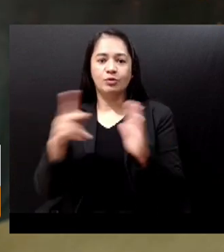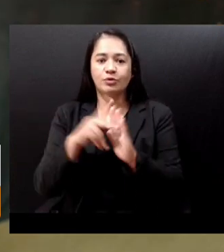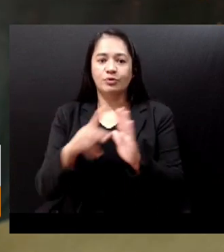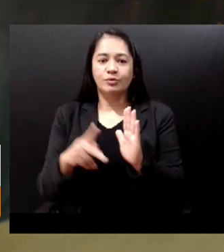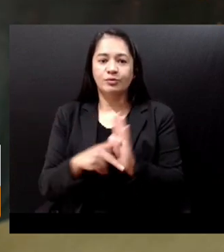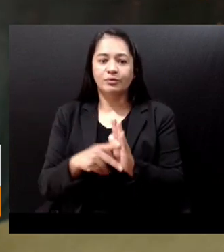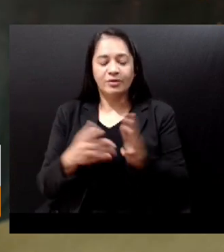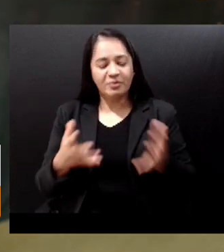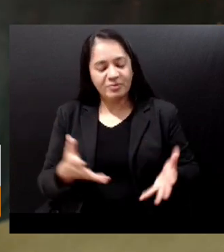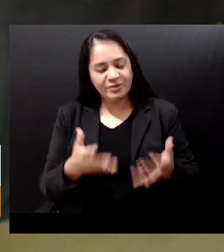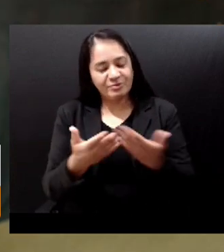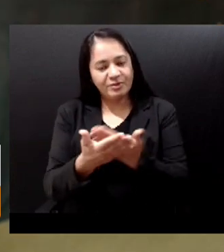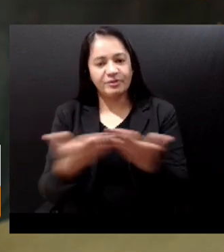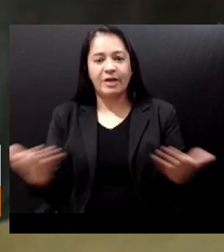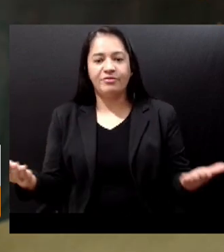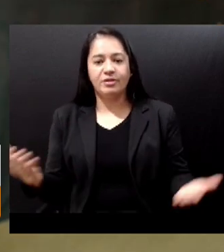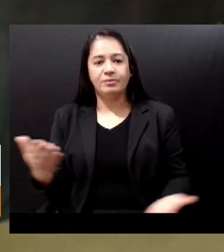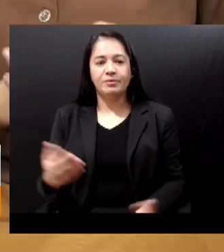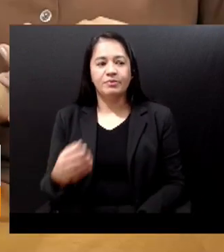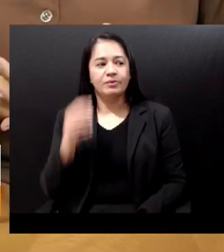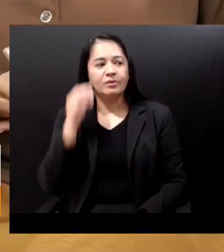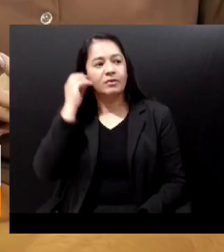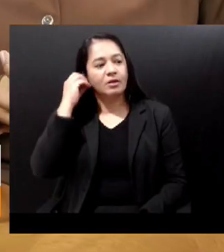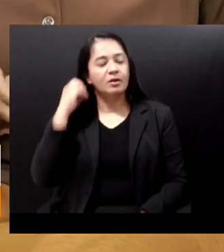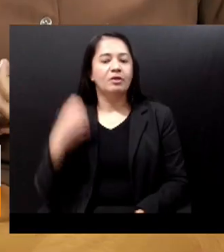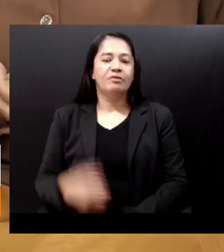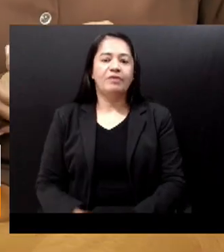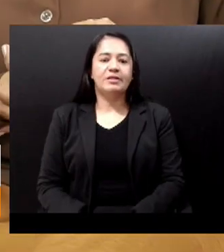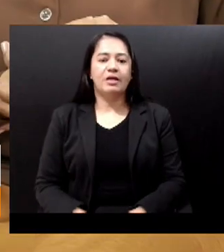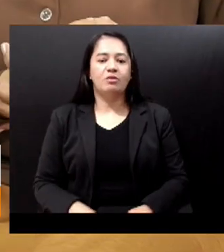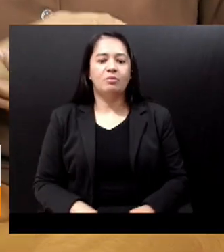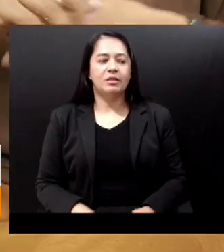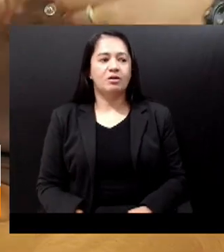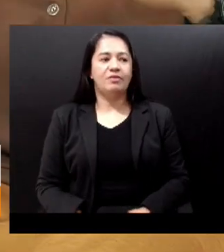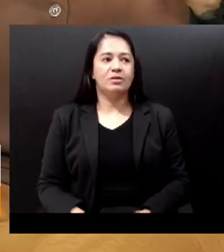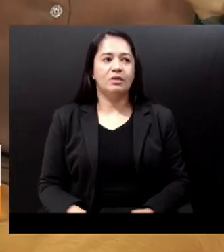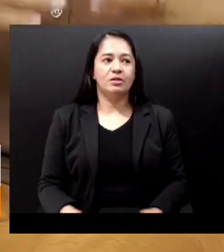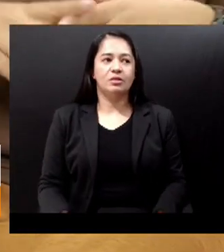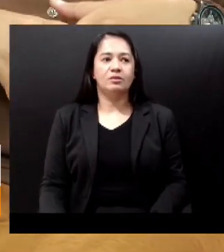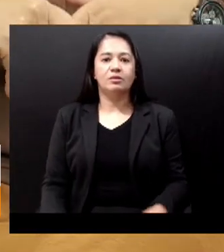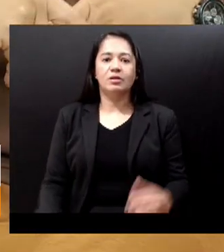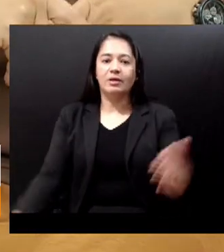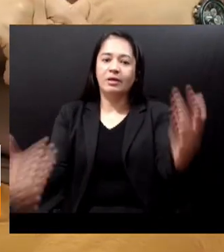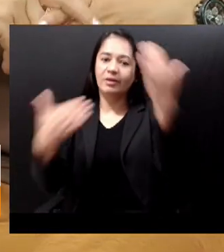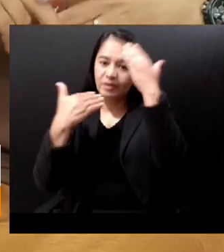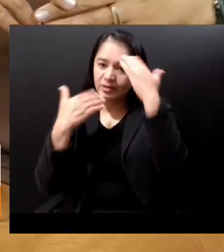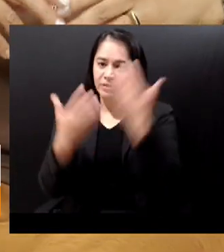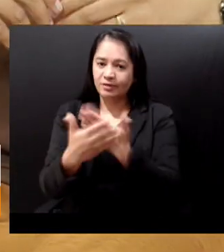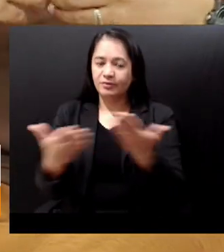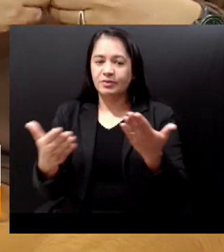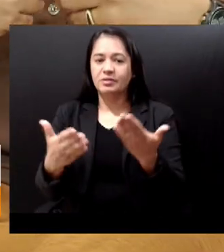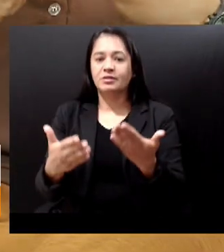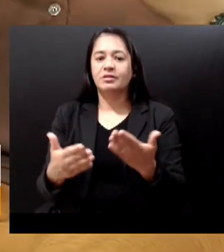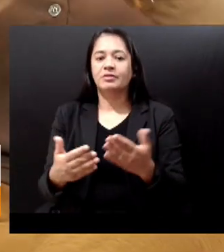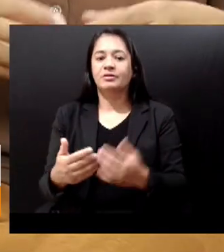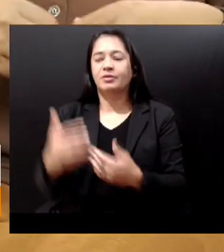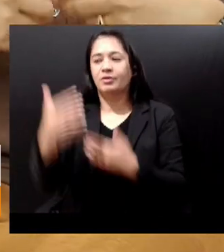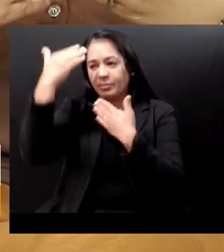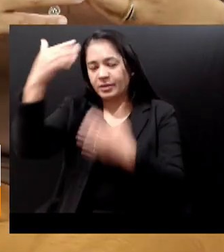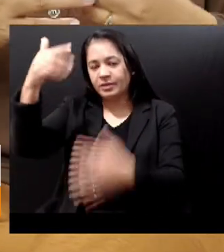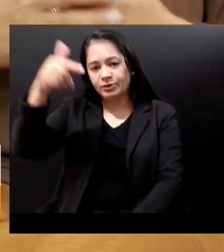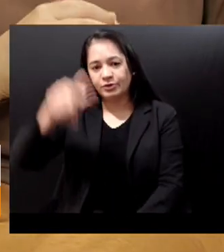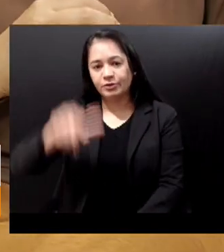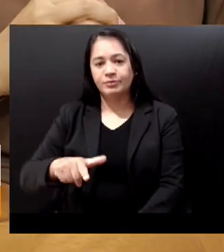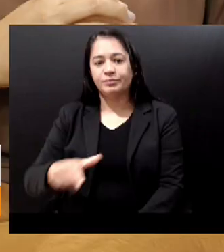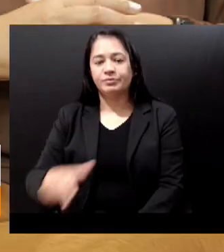você. Quero te agradecer, Marina. A gente está encerrando. Obrigada mais uma vez. Suas palavras, a colocação,